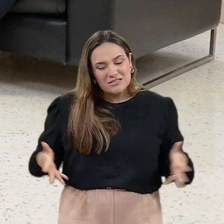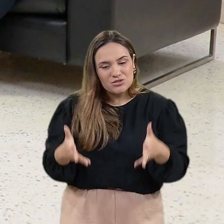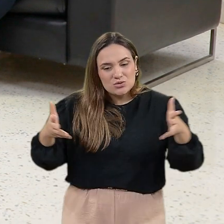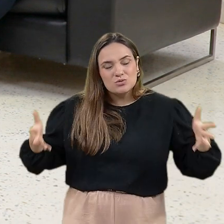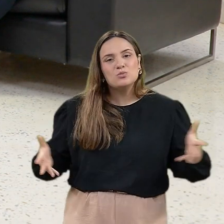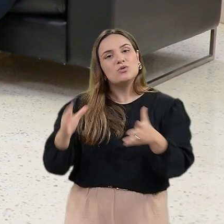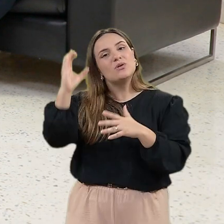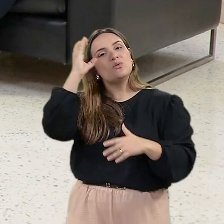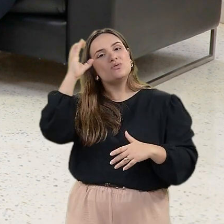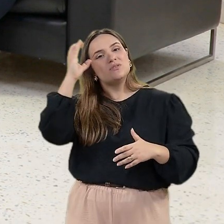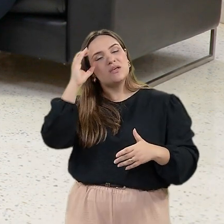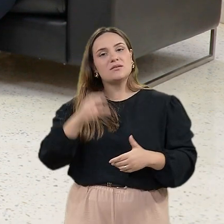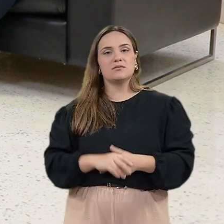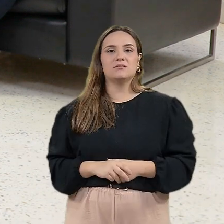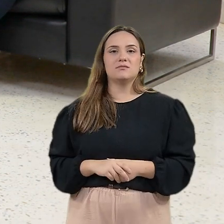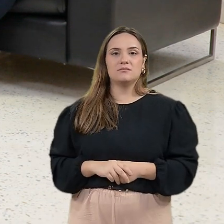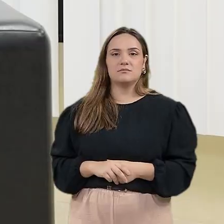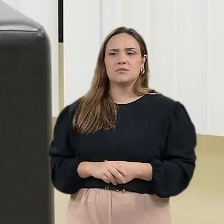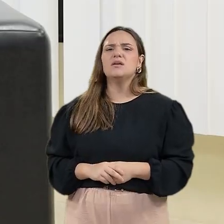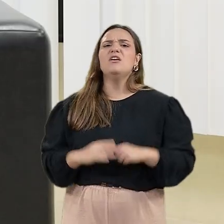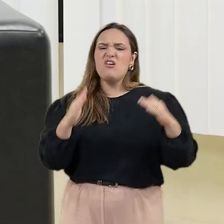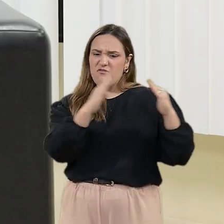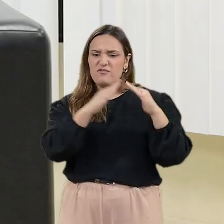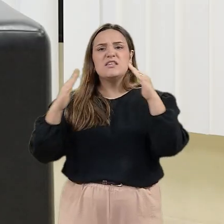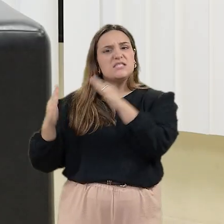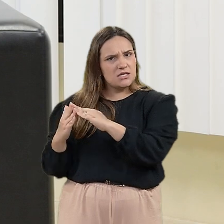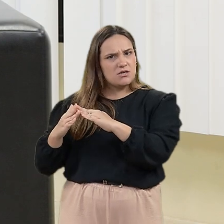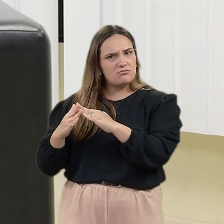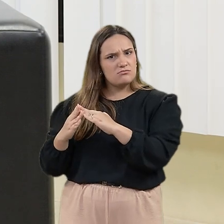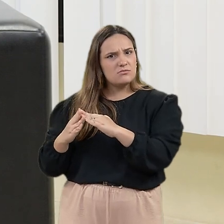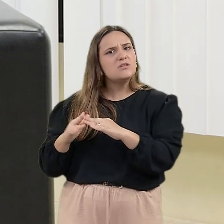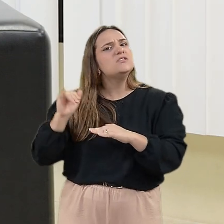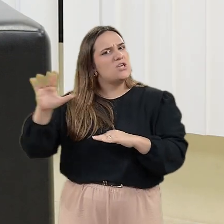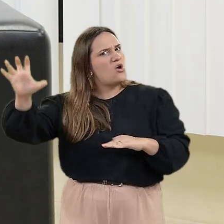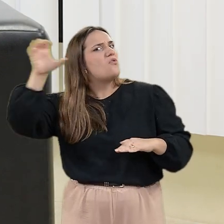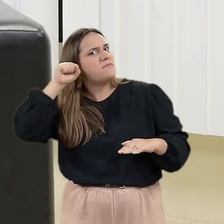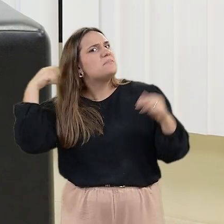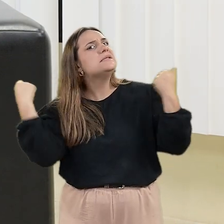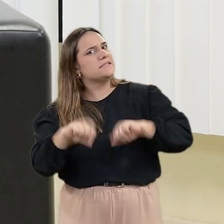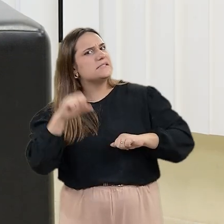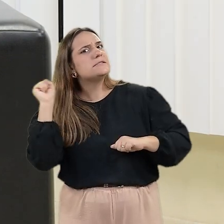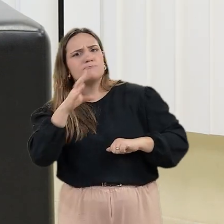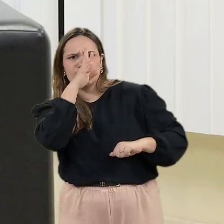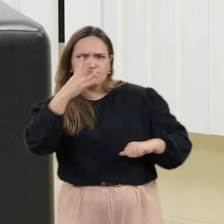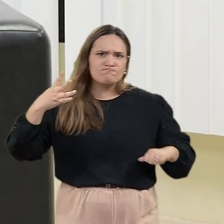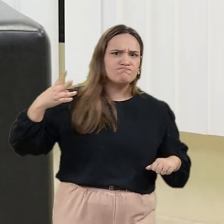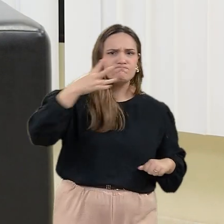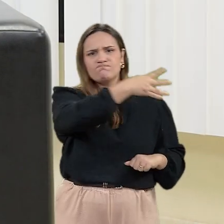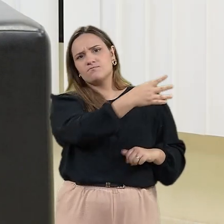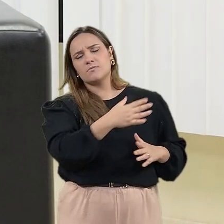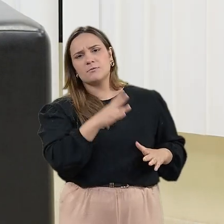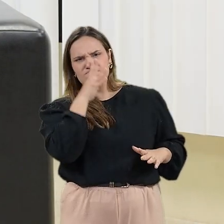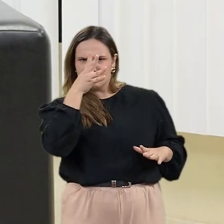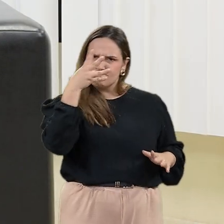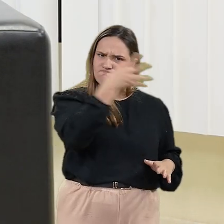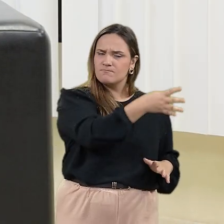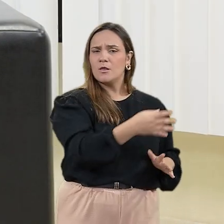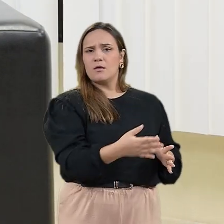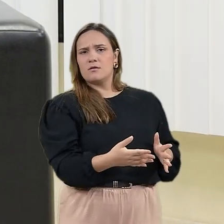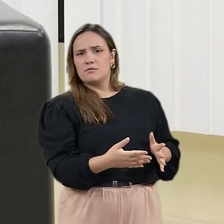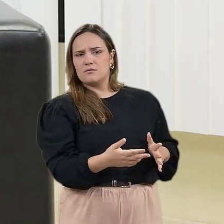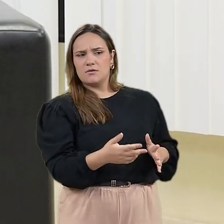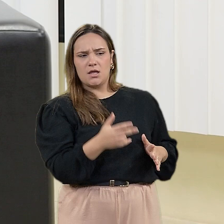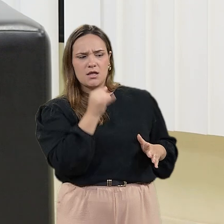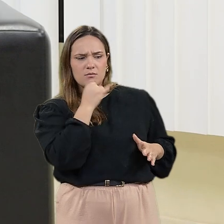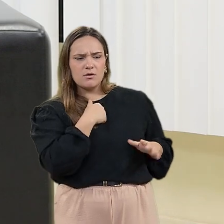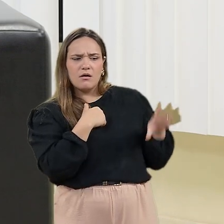da importância de denunciar, os vizinhos têm sim a ver com isso, quando testemunham